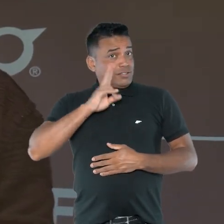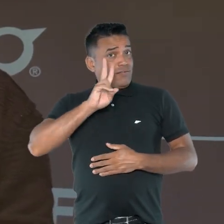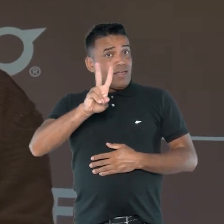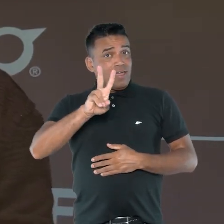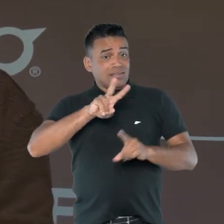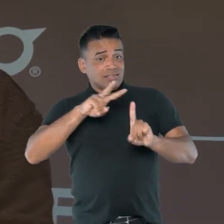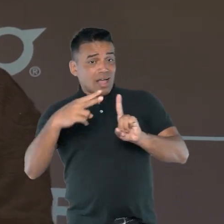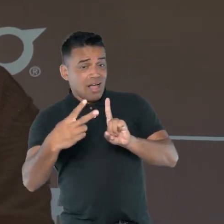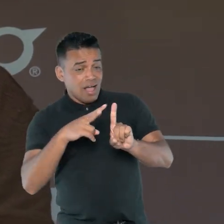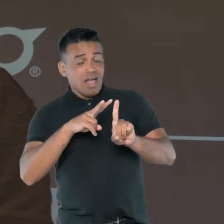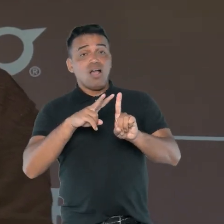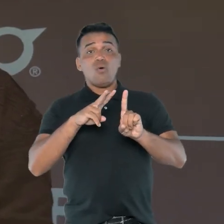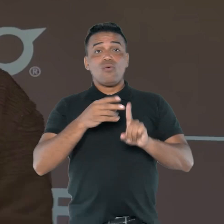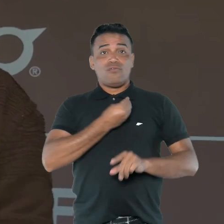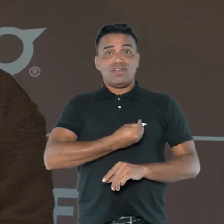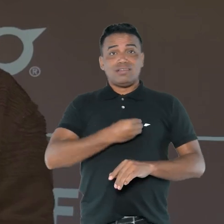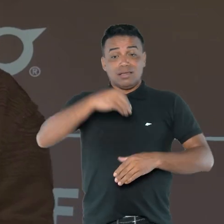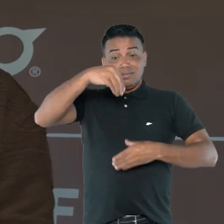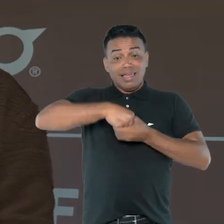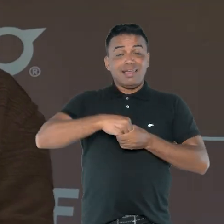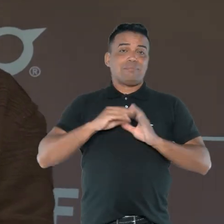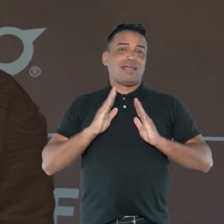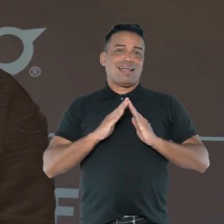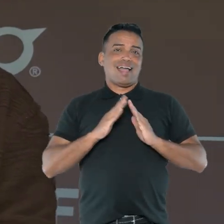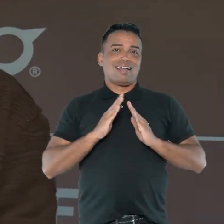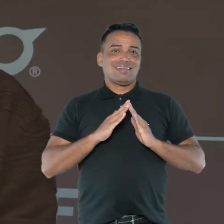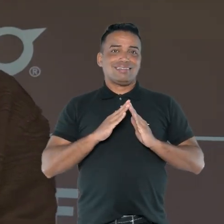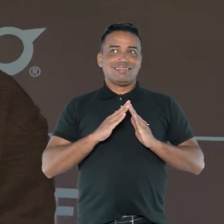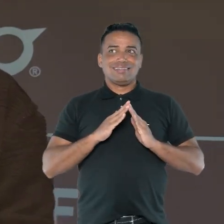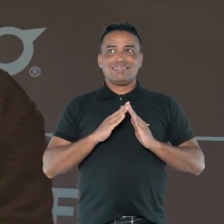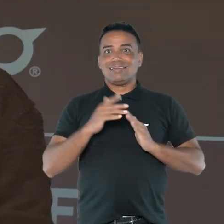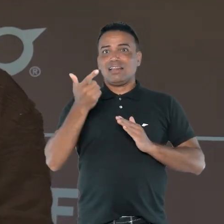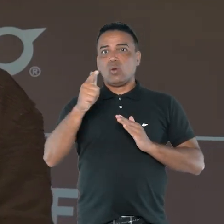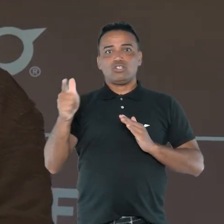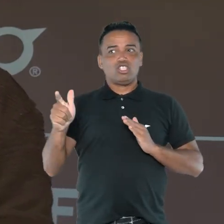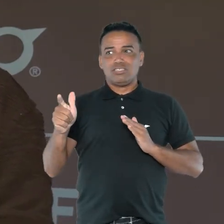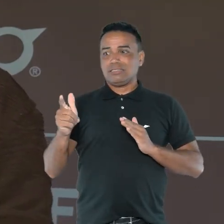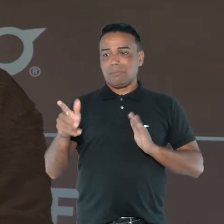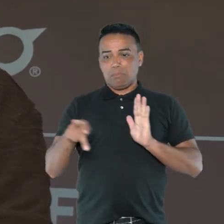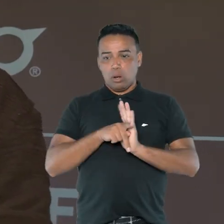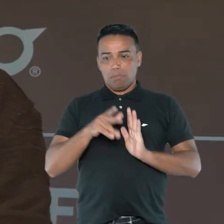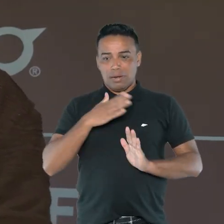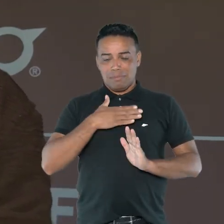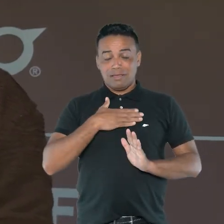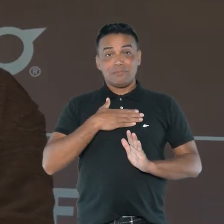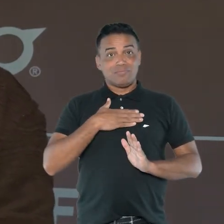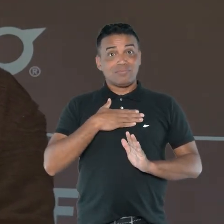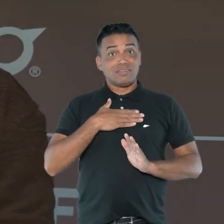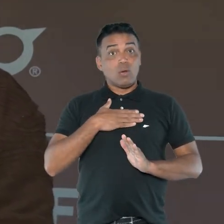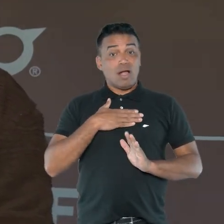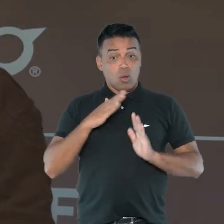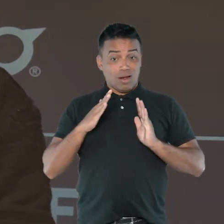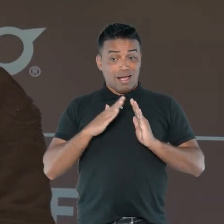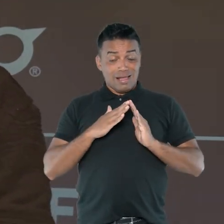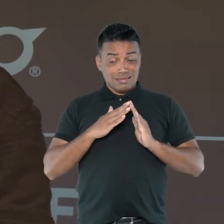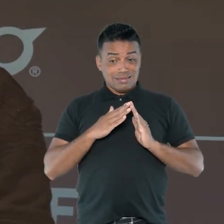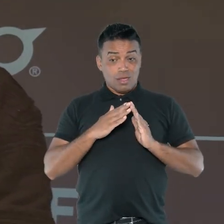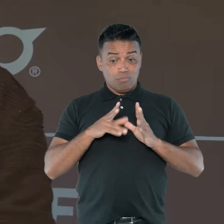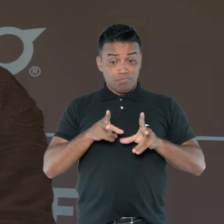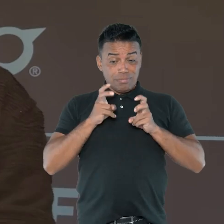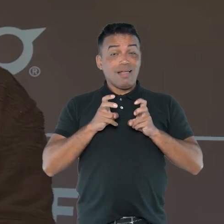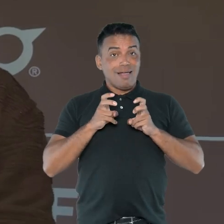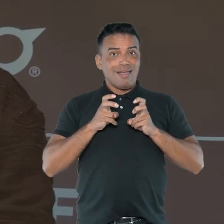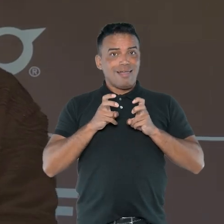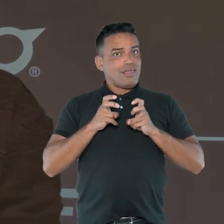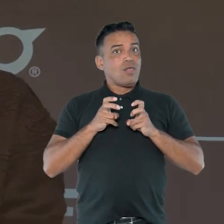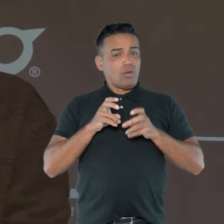Gosto é de ver a vida na minha própria casa, essa parte da vida que não existia para mim. Agora que passou